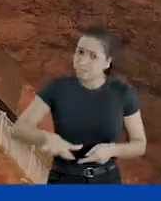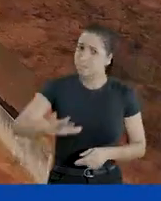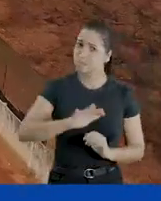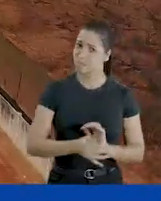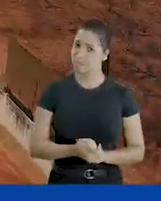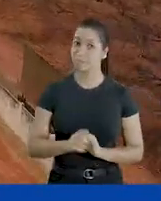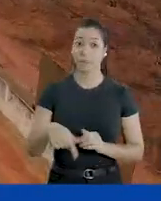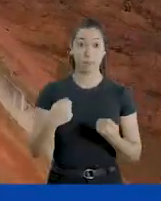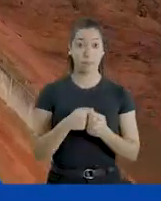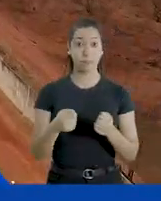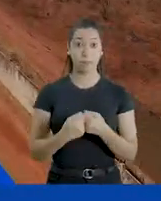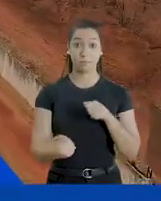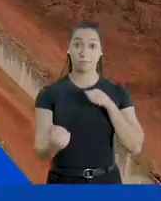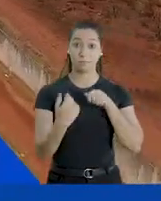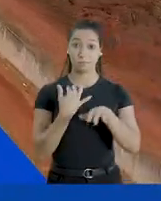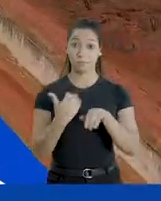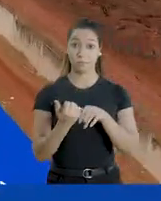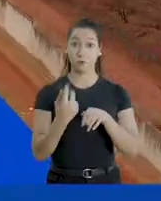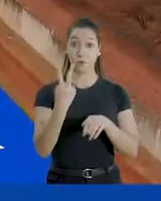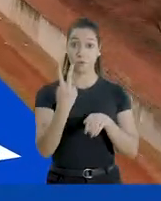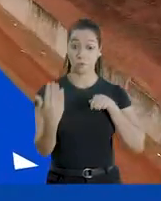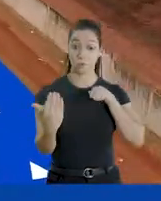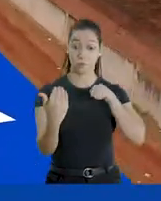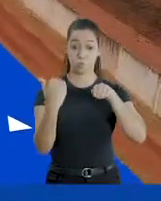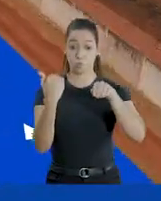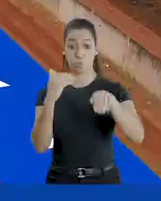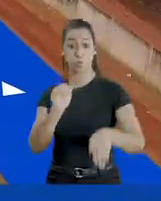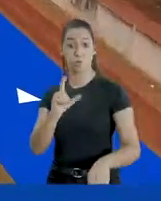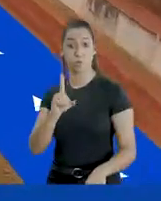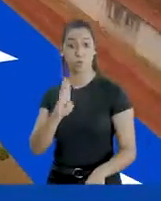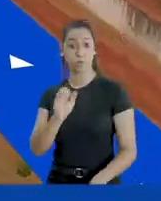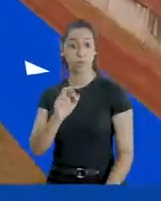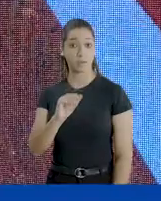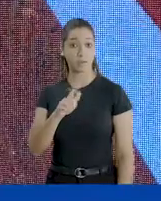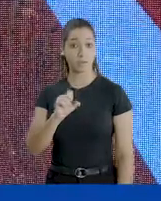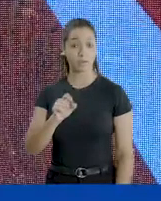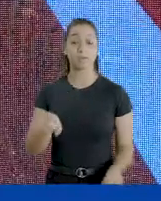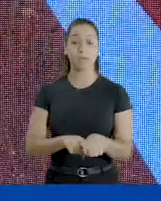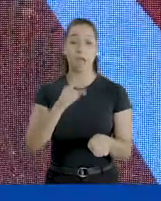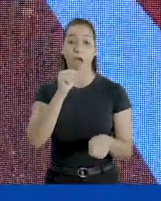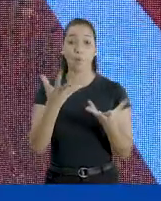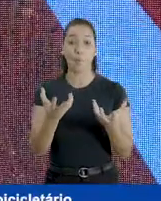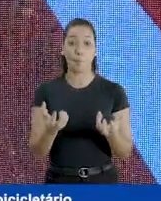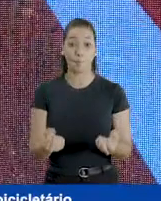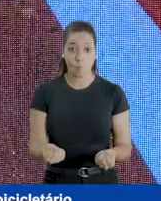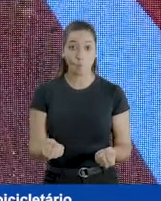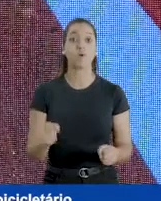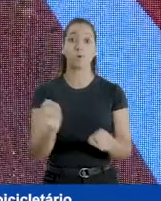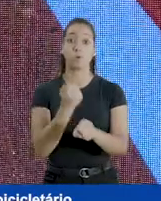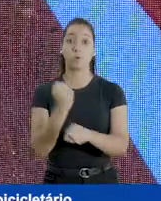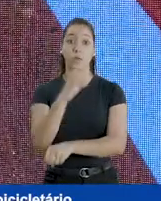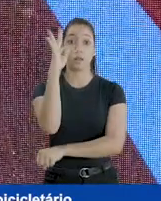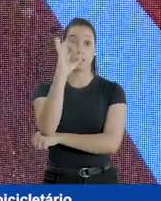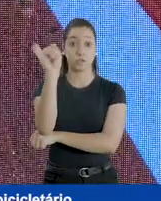Esta é a obra do Protransportes. Duplicação da Judéia, Aldo Borges, execução de drenagem pluvial, construção do